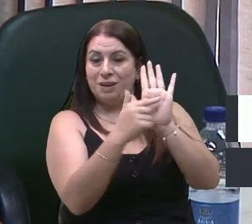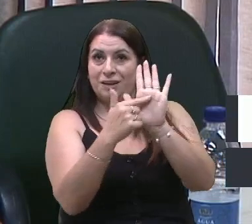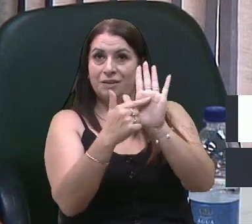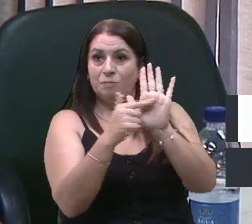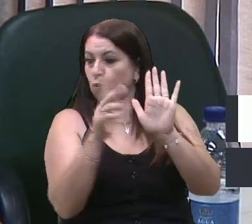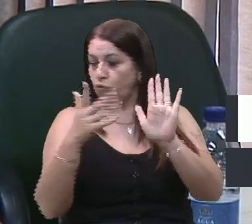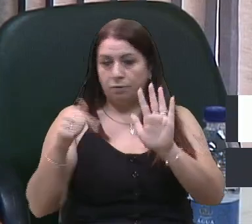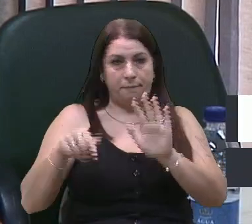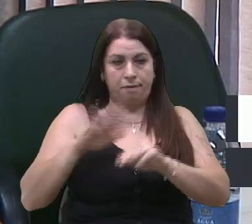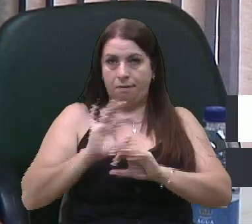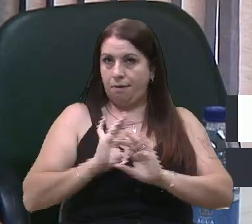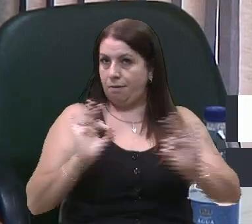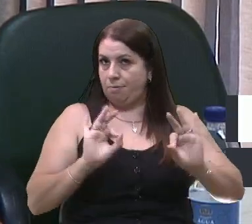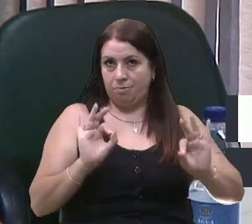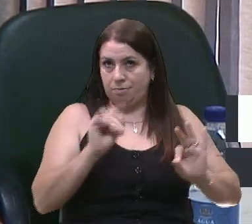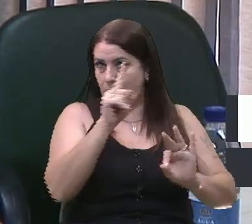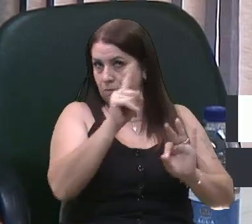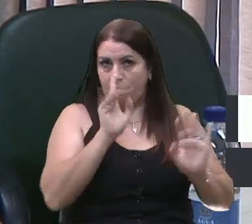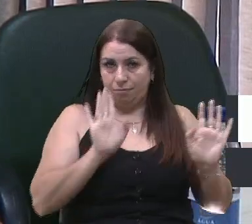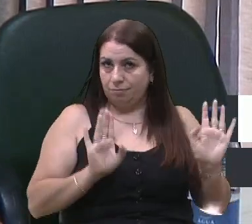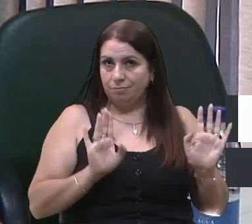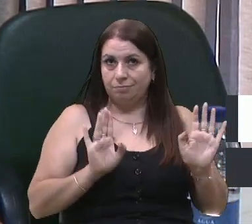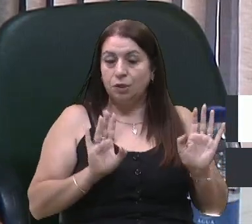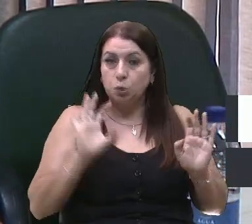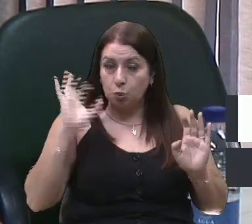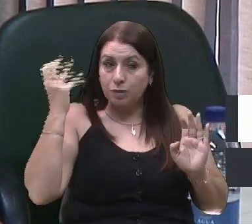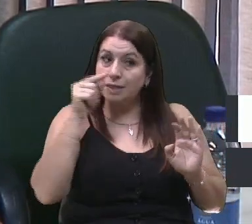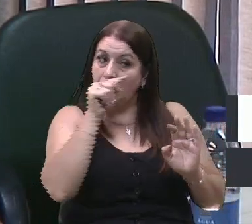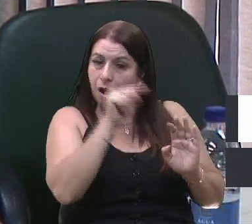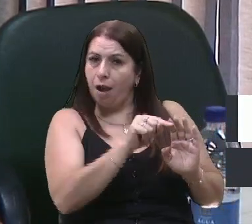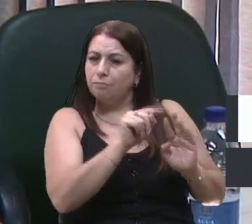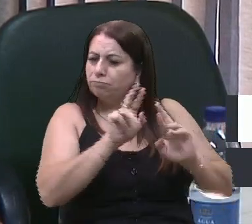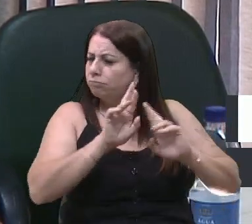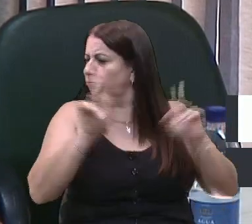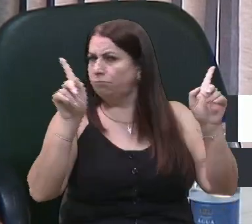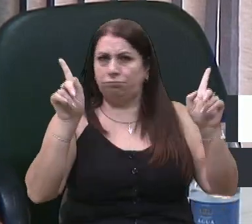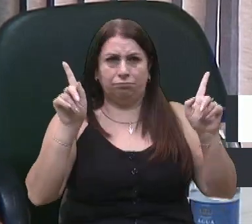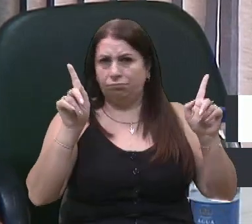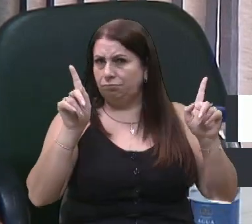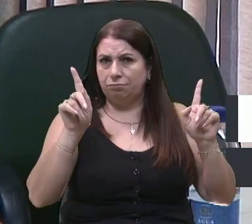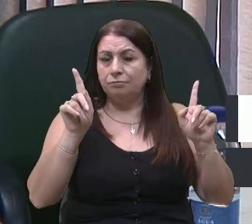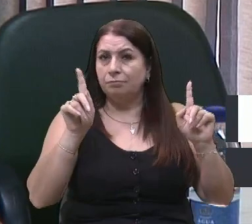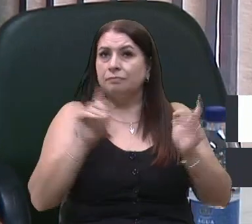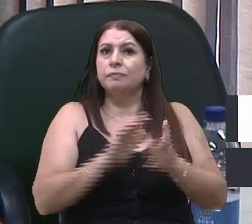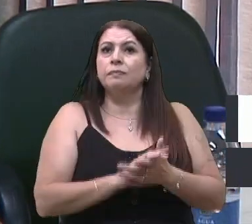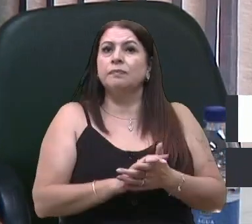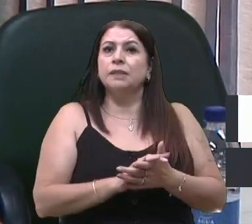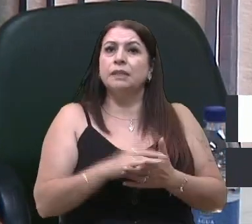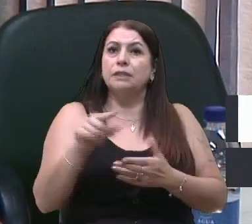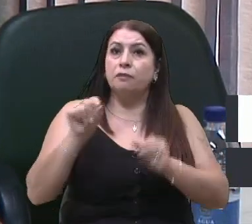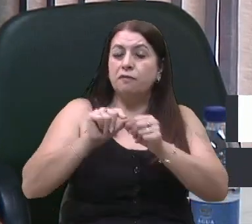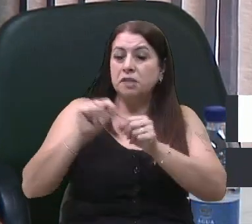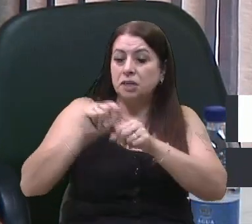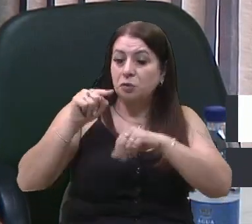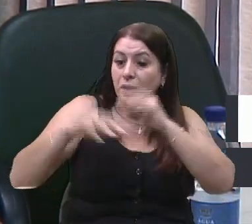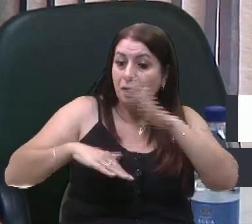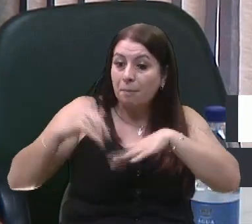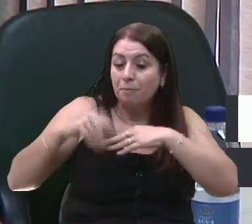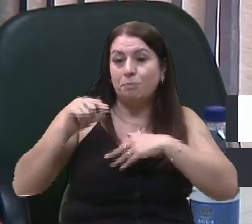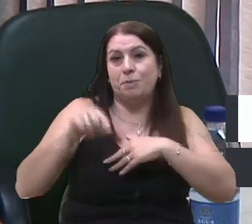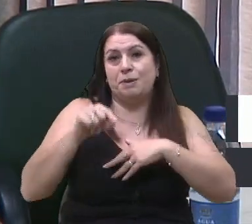aqui. Né? O que acontece em Bogotá é totalmente diferente daquilo que está sendo executado em Caxias do Sul